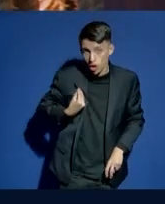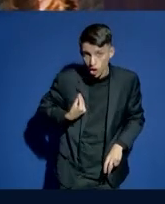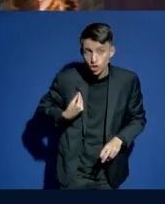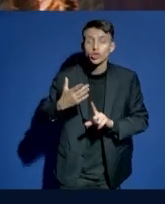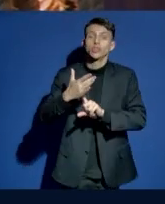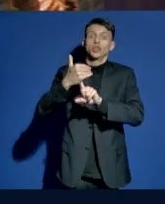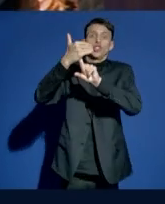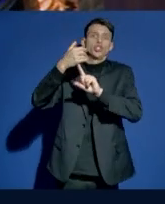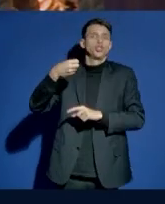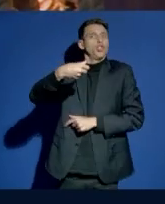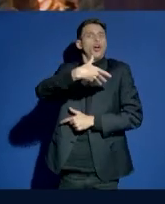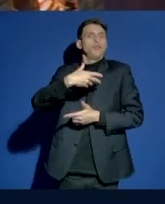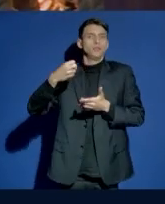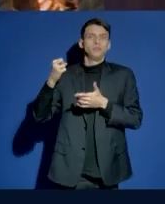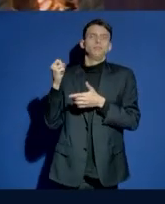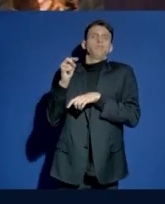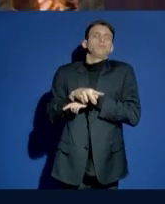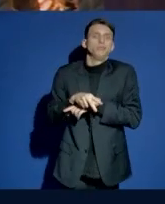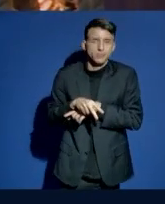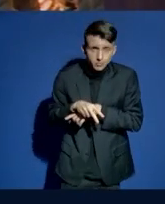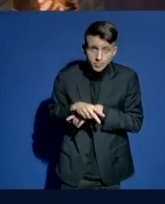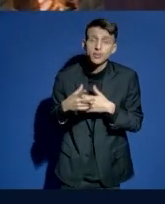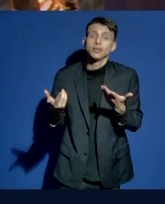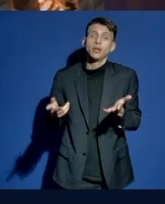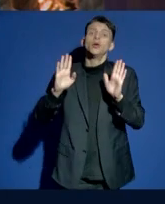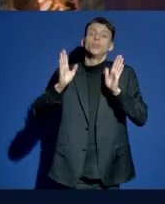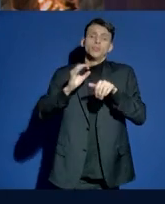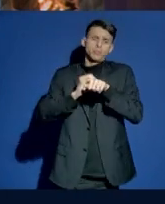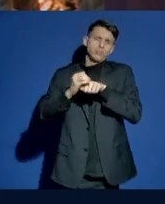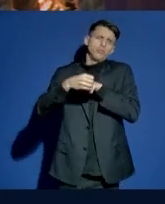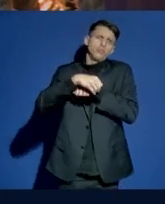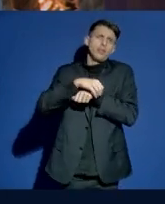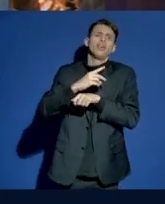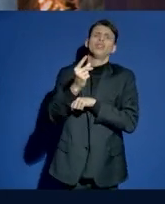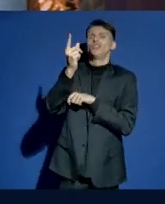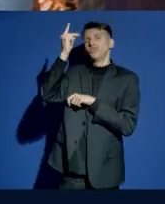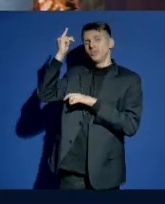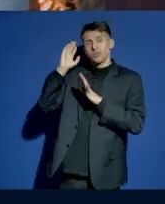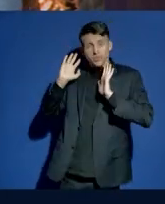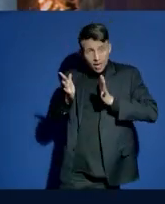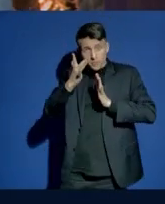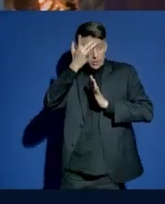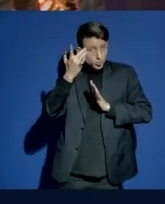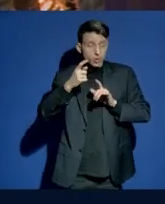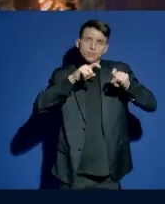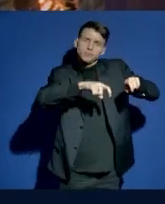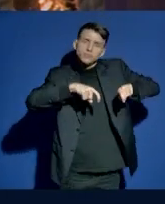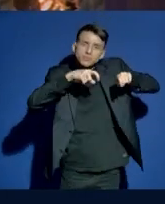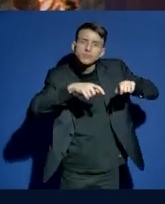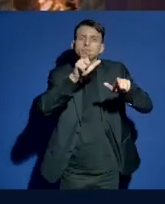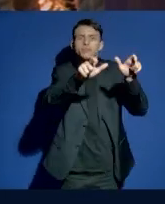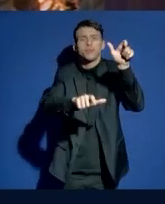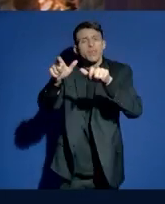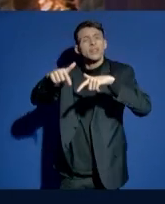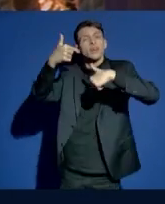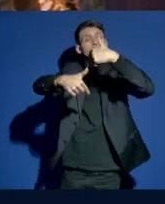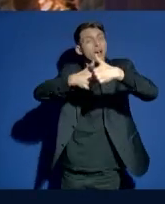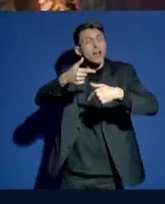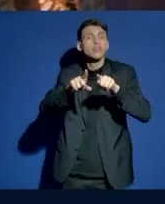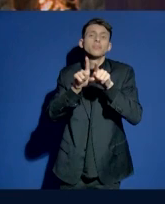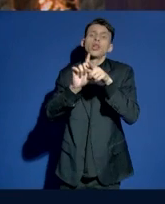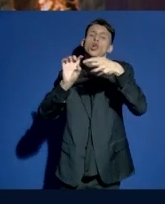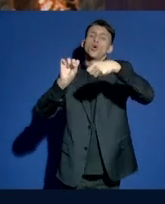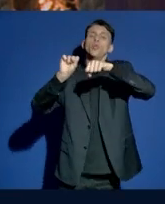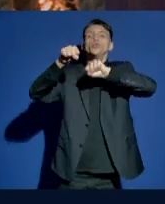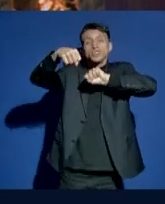tecnologia recente, apesar do micro-organismo ser algo muito antigo, mas o produtor rural, o agricultor, a usina, ela está